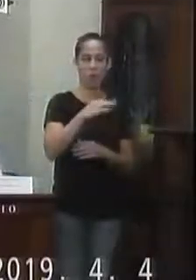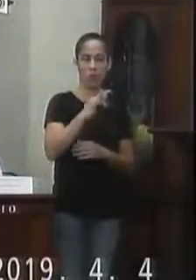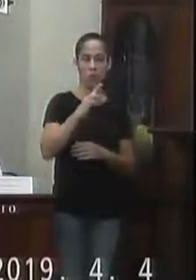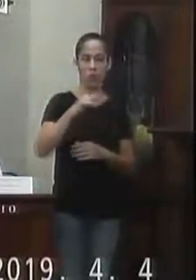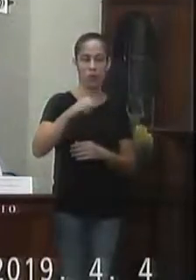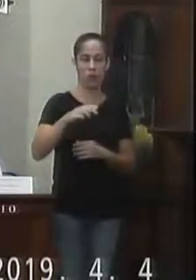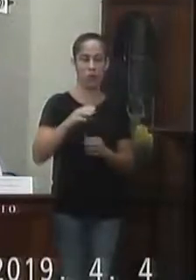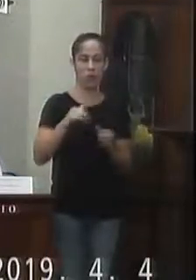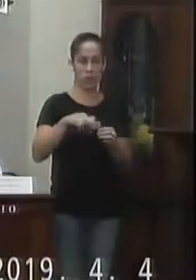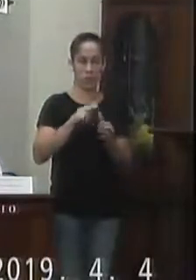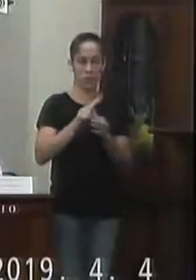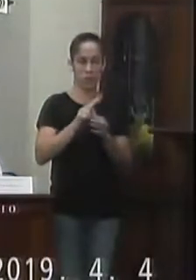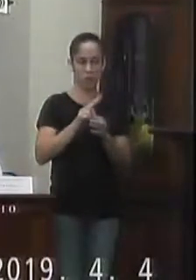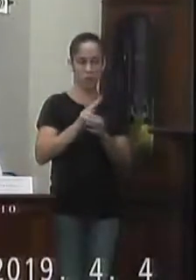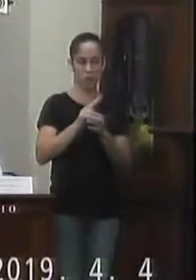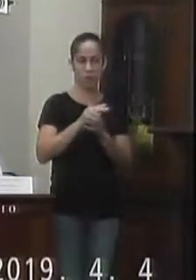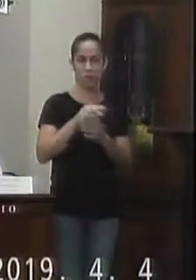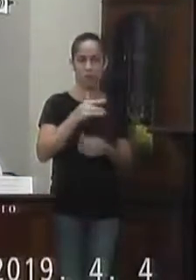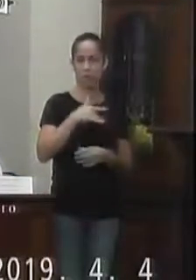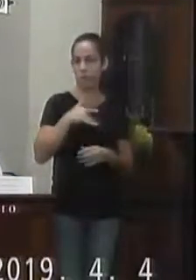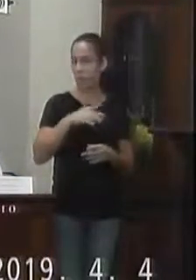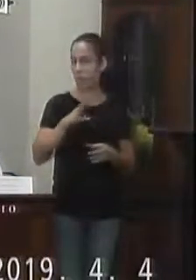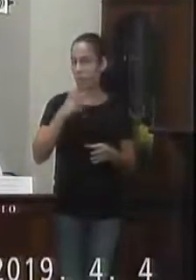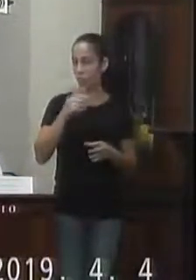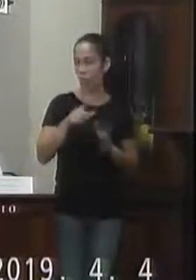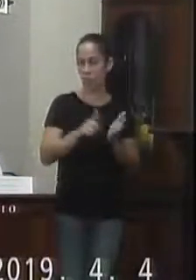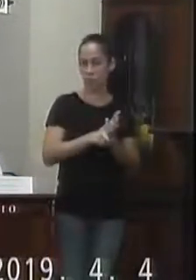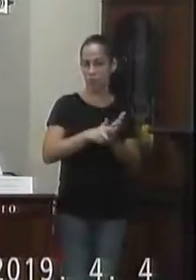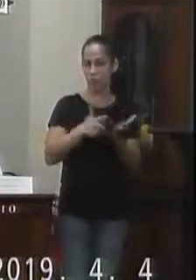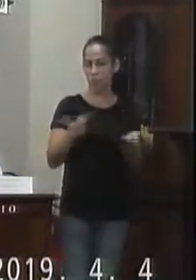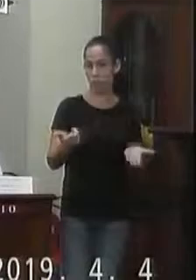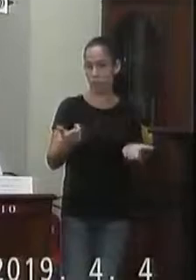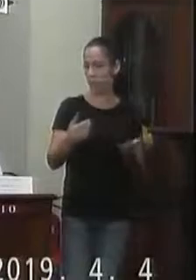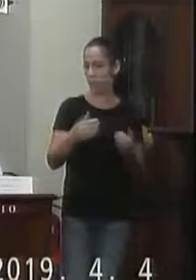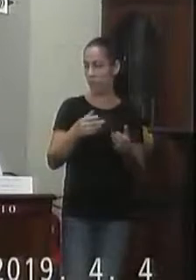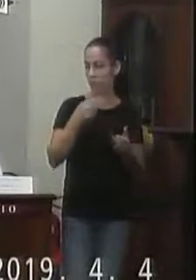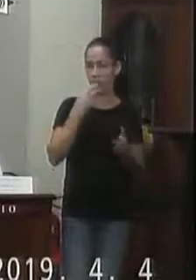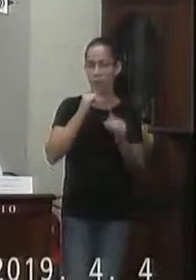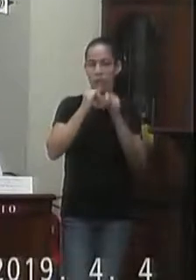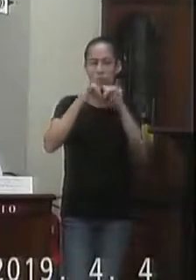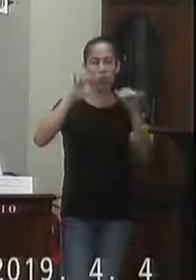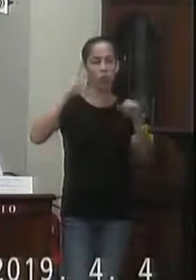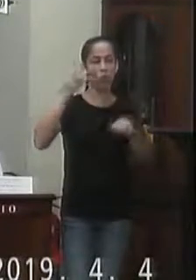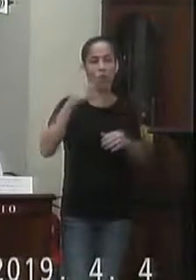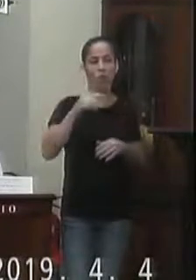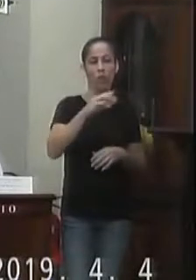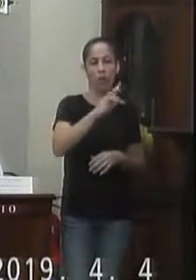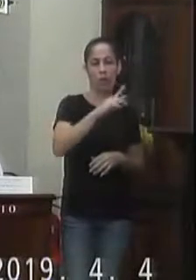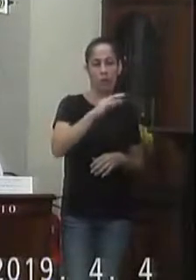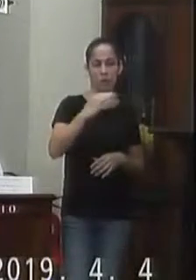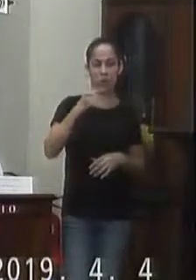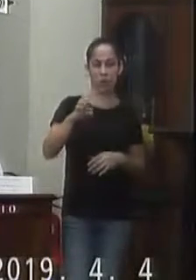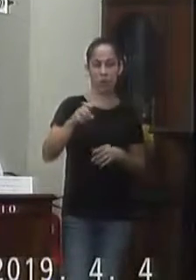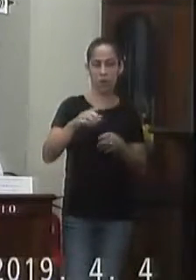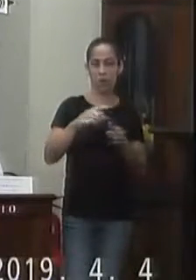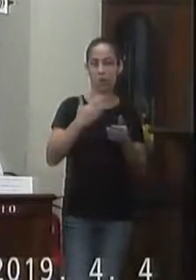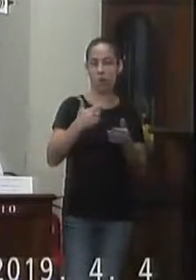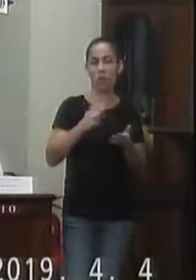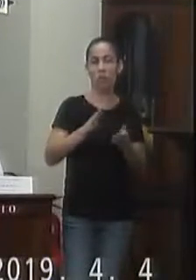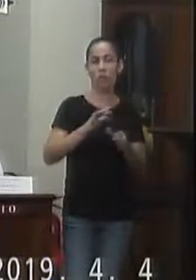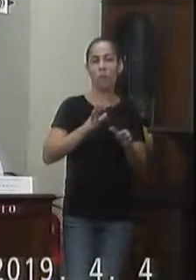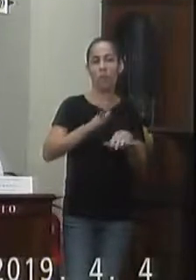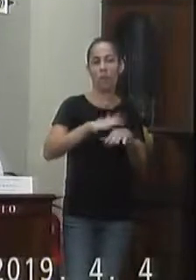de Saúde, e acho que saiu em toda a imprensa a questão da derrubada do Tribunal de Justiça do Estado do Rio de Janeiro, um